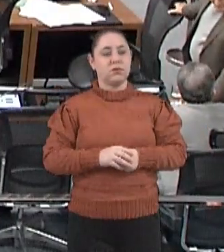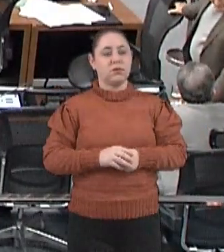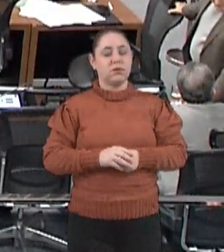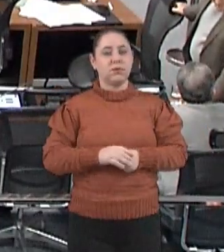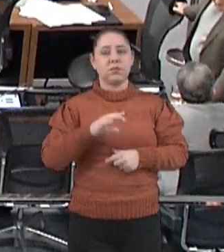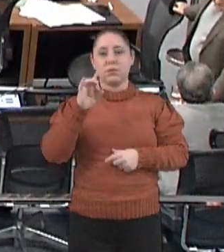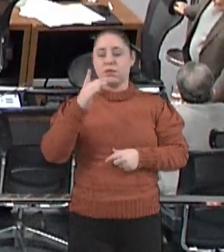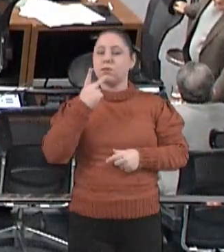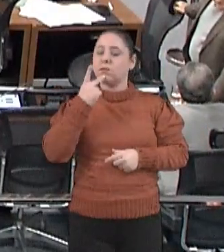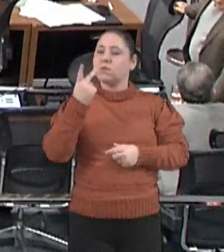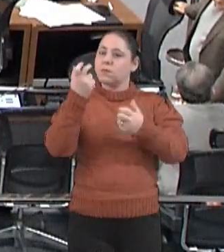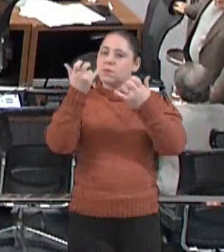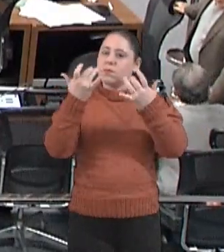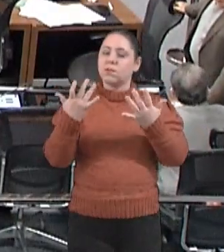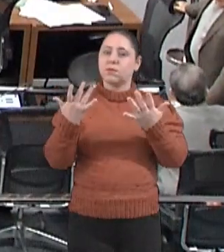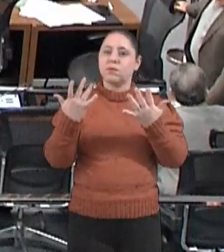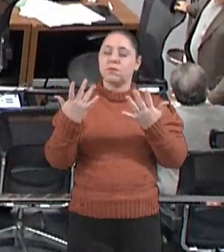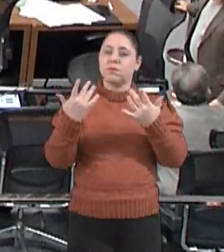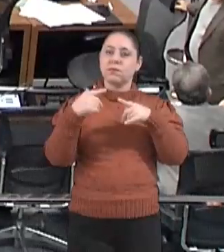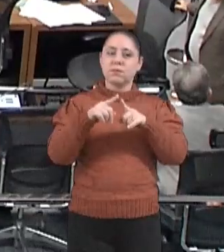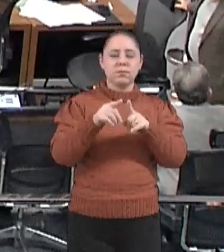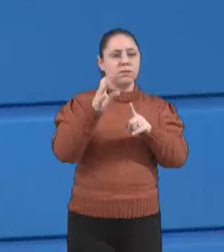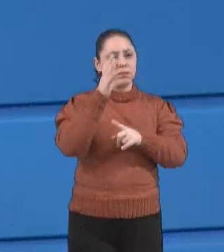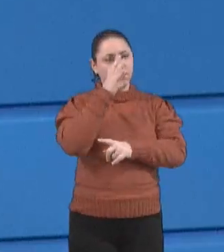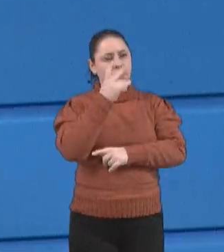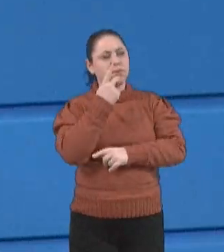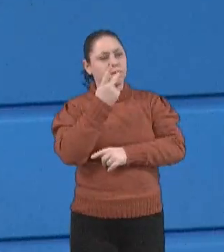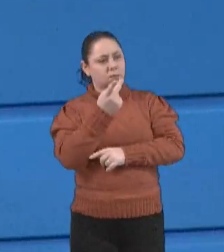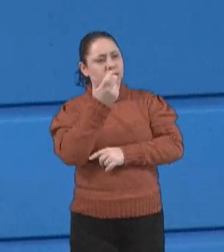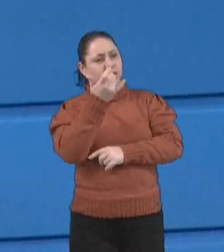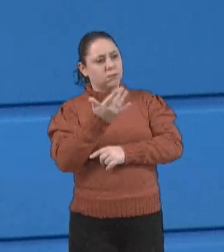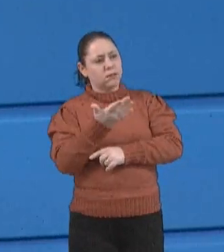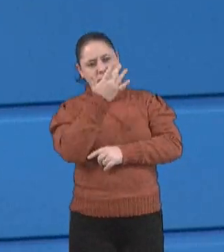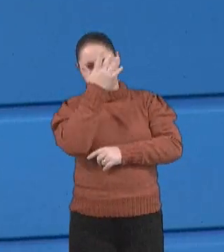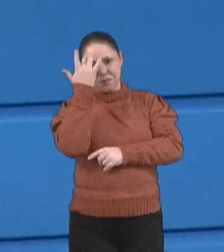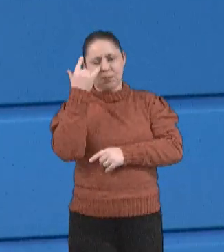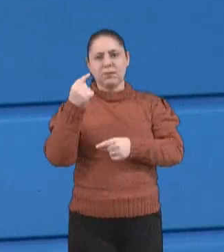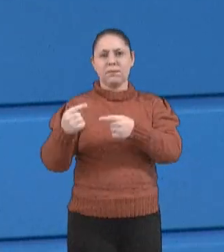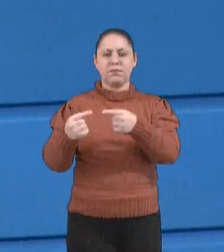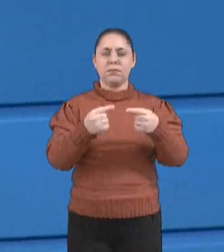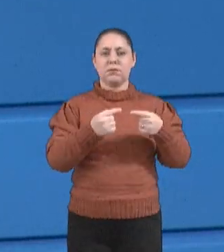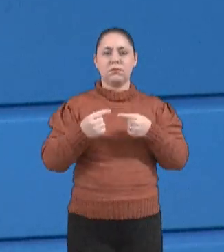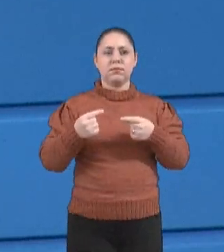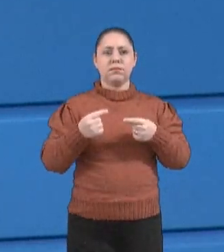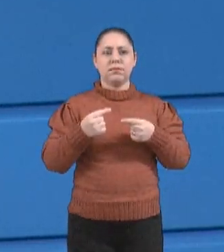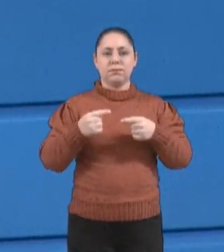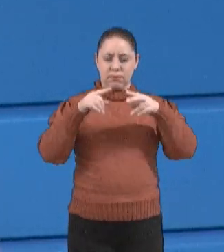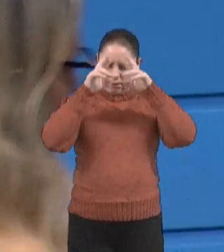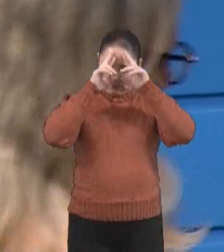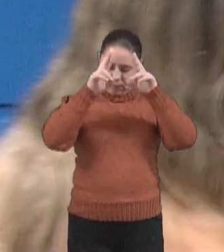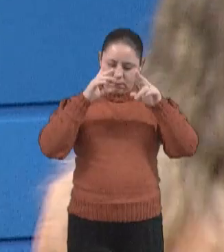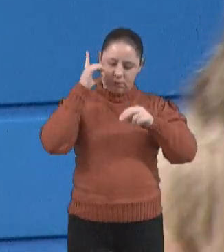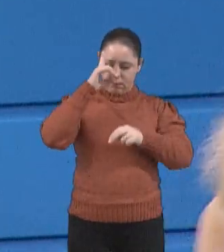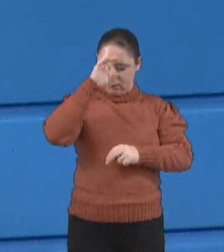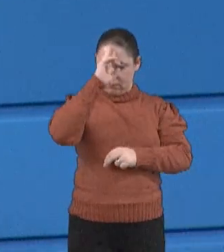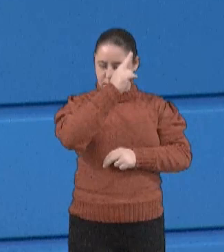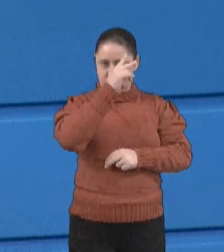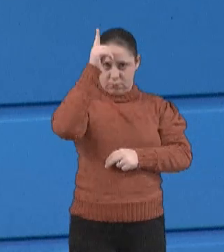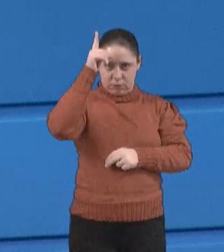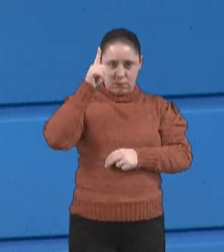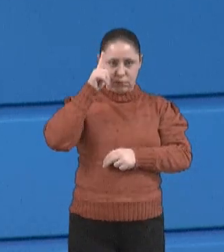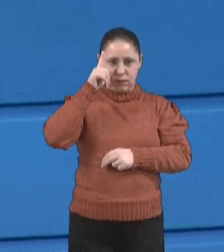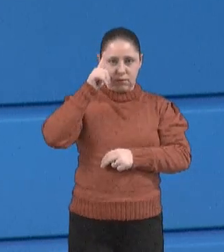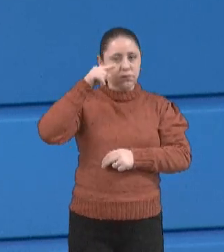só para me manifestar, eu acompanhei as falas, acho que esse debate aí, com todo respeito, deputado Rinaldo, deputado